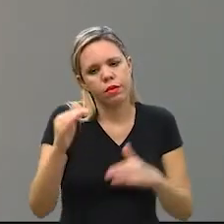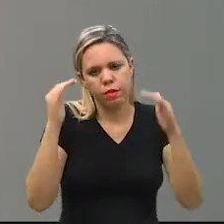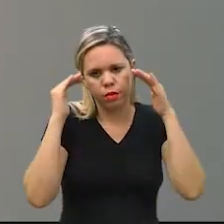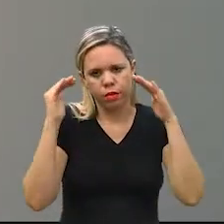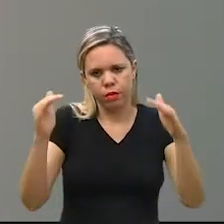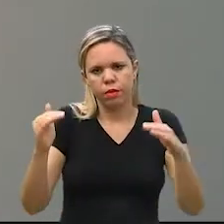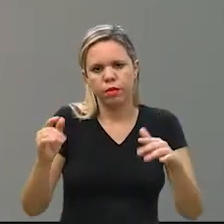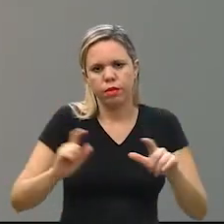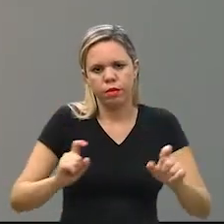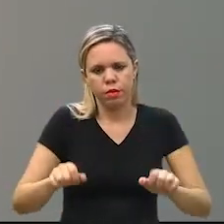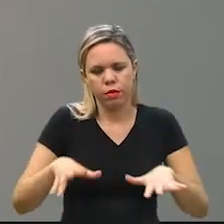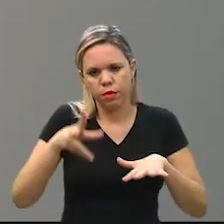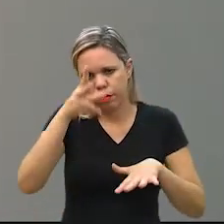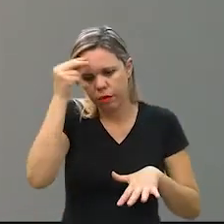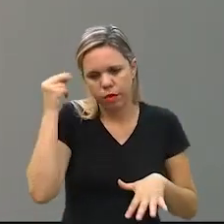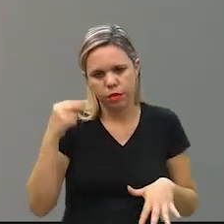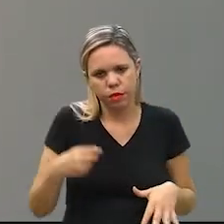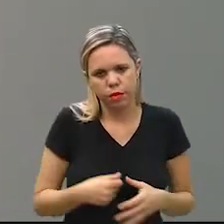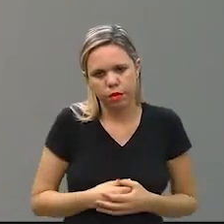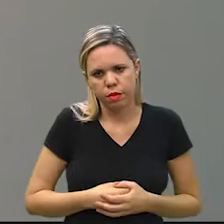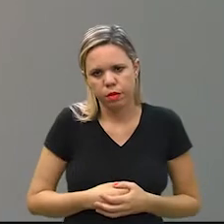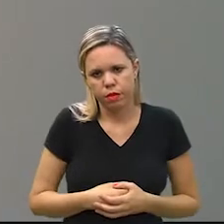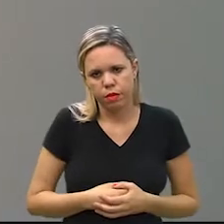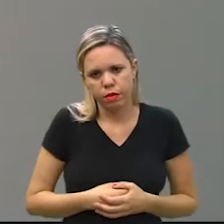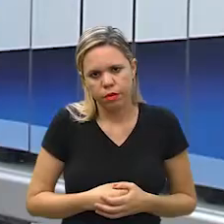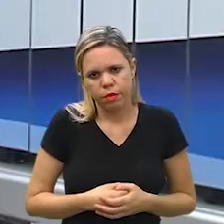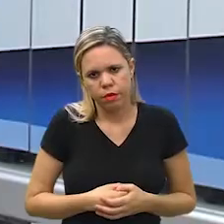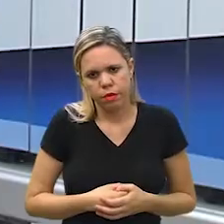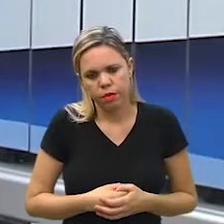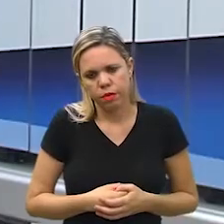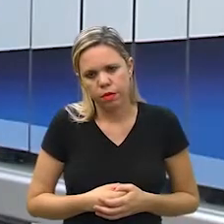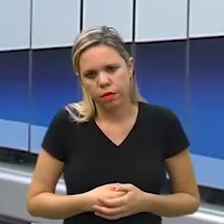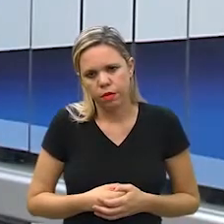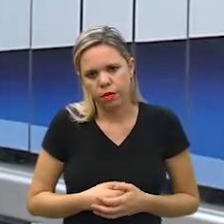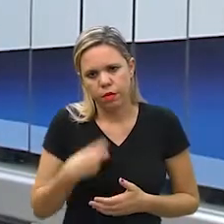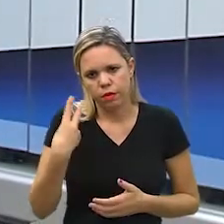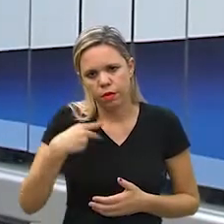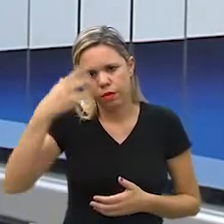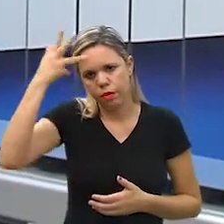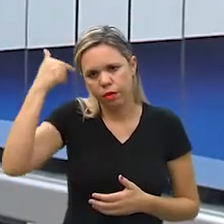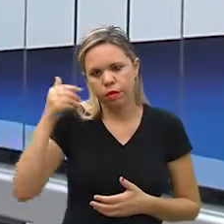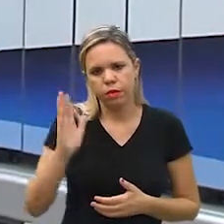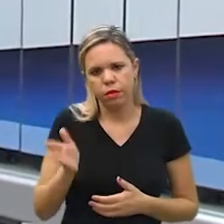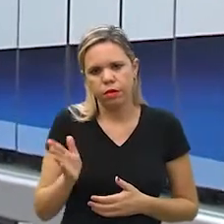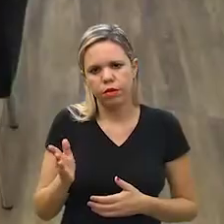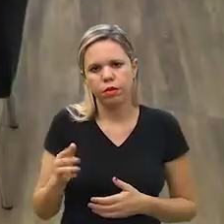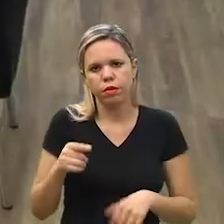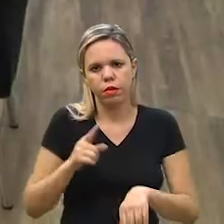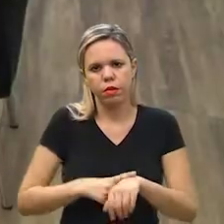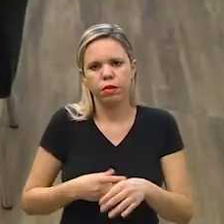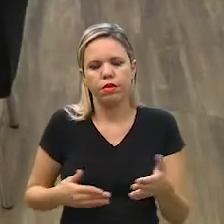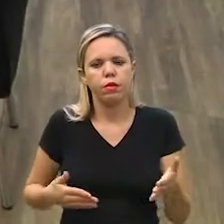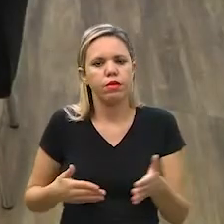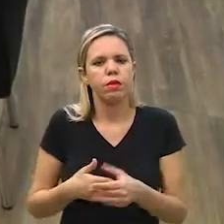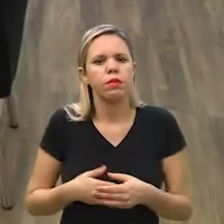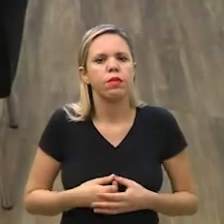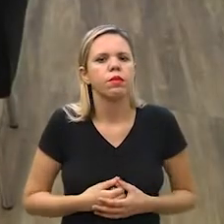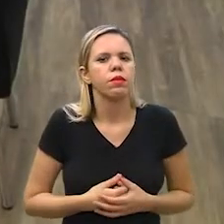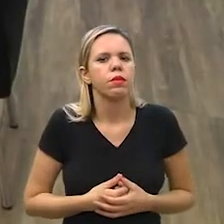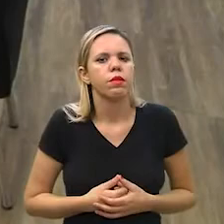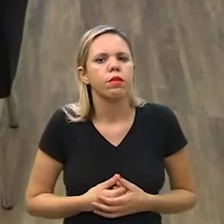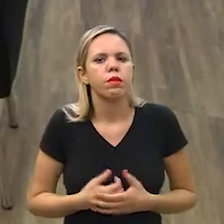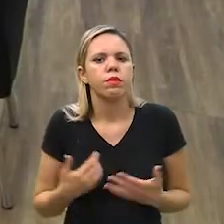cumpre a audiência pública, o princípio da transparência. Rodrigo da Farmadic, já estouramos o nosso